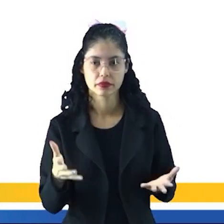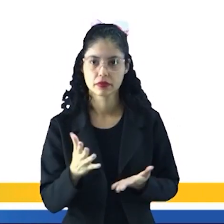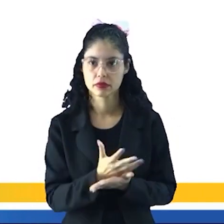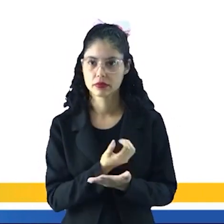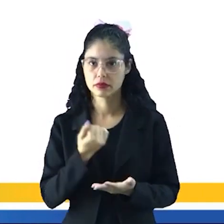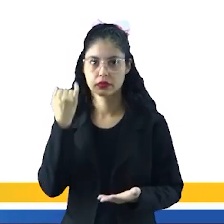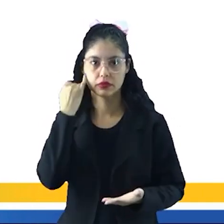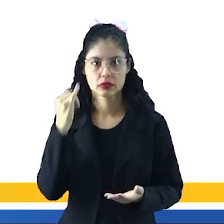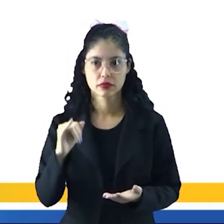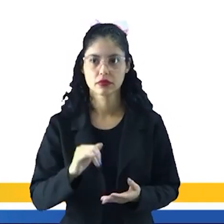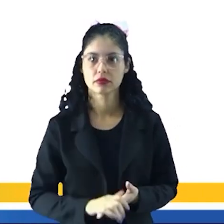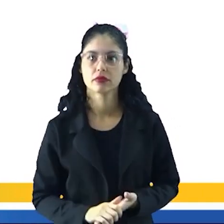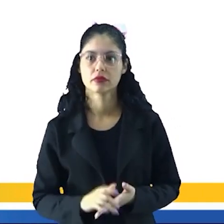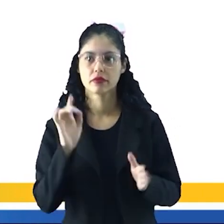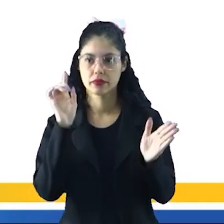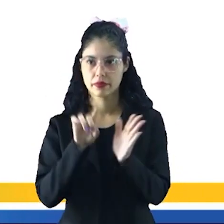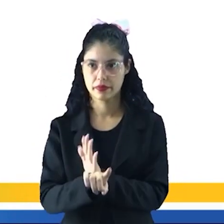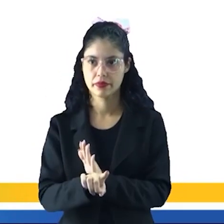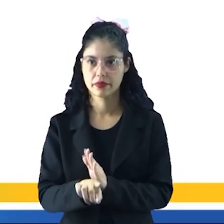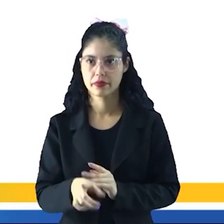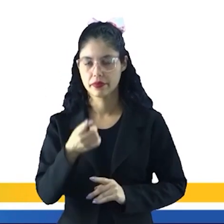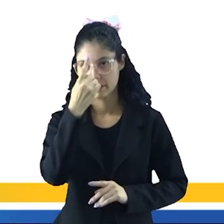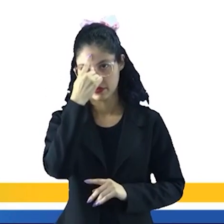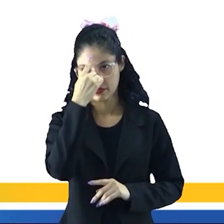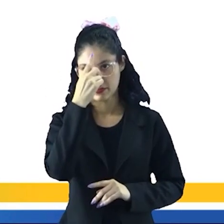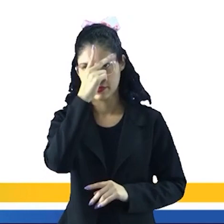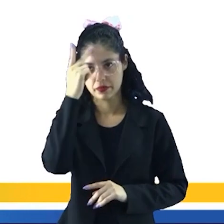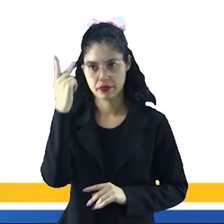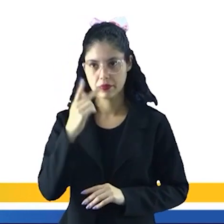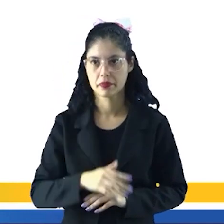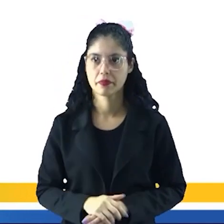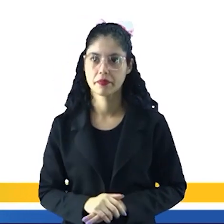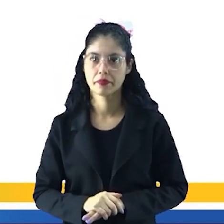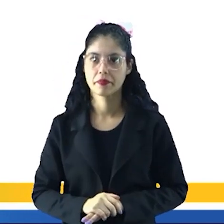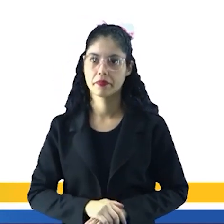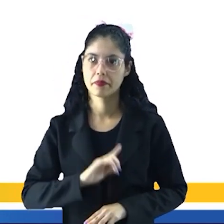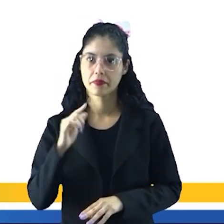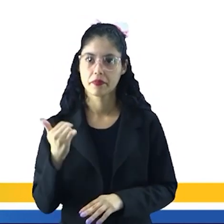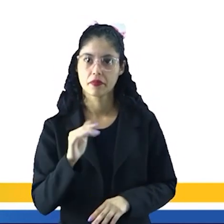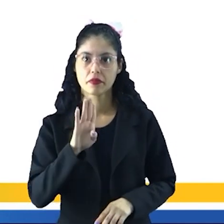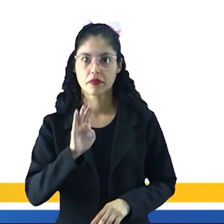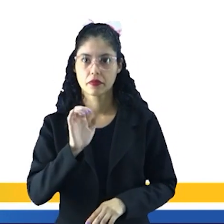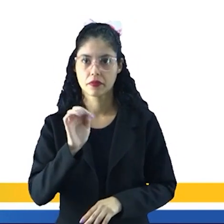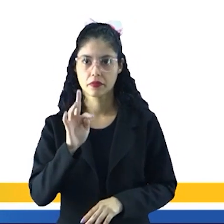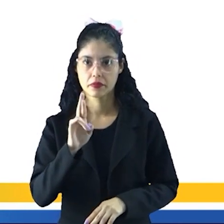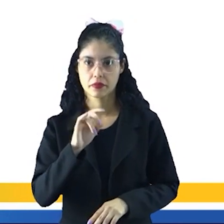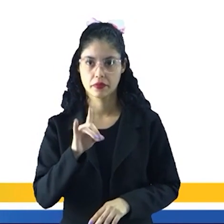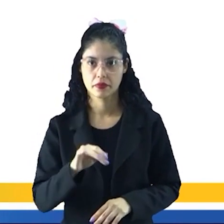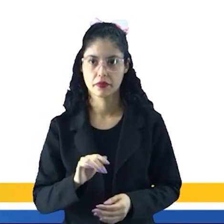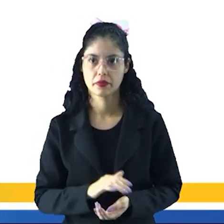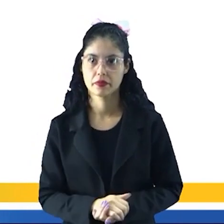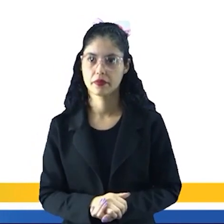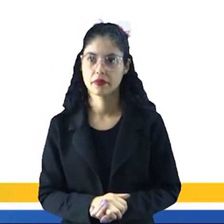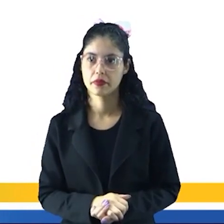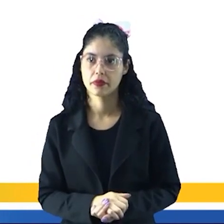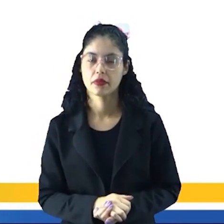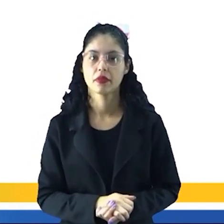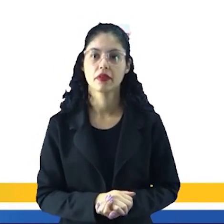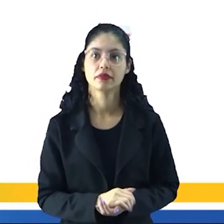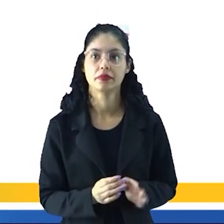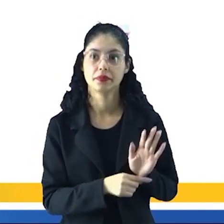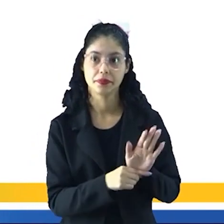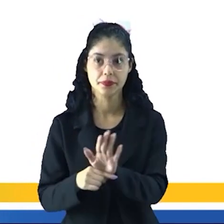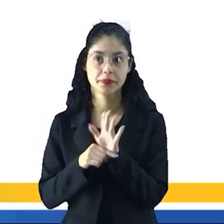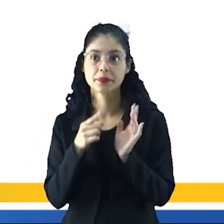buscam a ideia, né? A pergunta fica na memória das pessoas. Outra artista importante, Beatriz Milhazes.